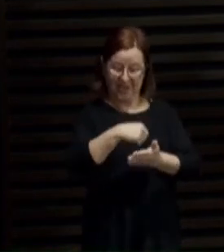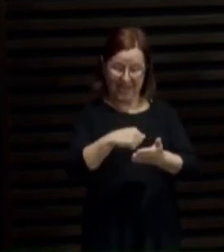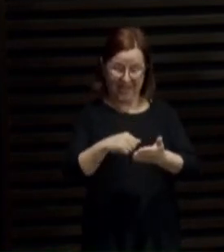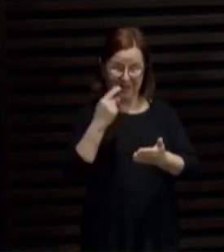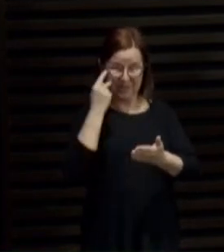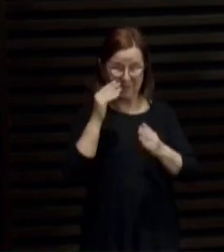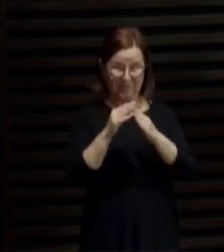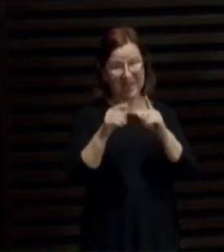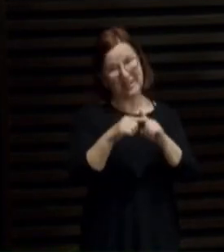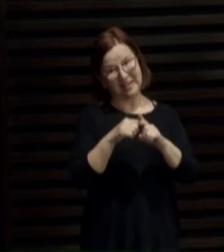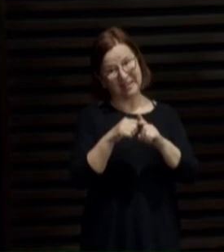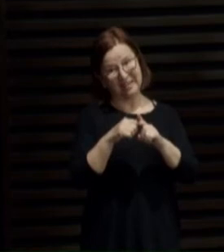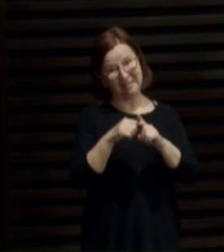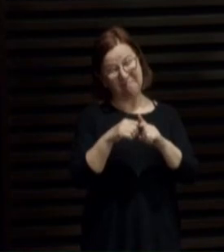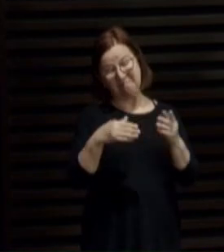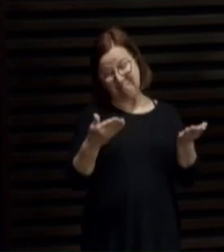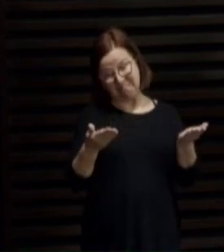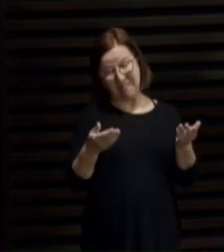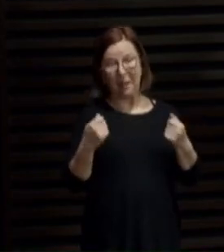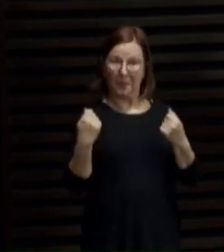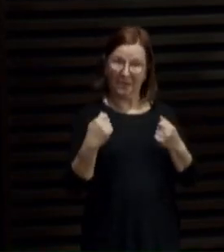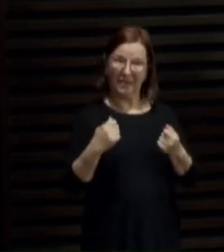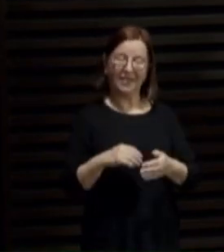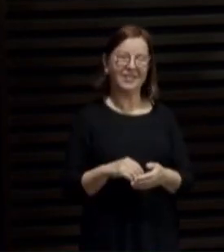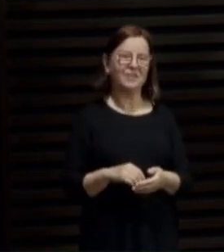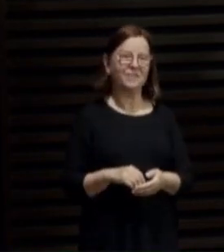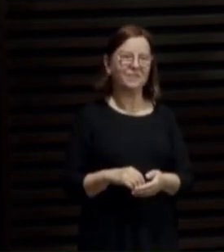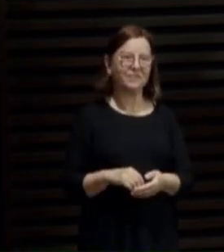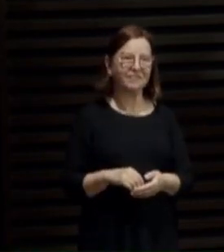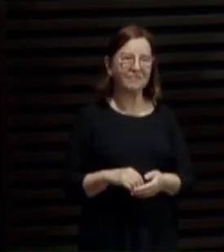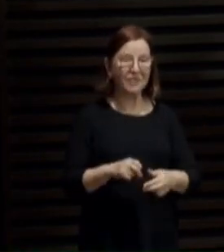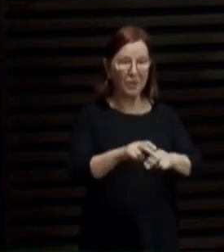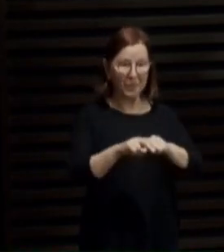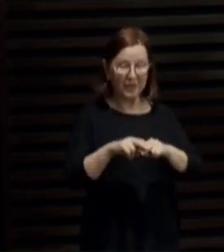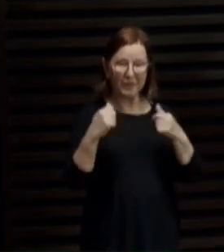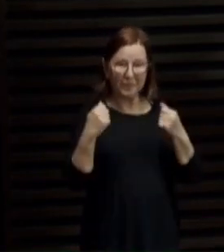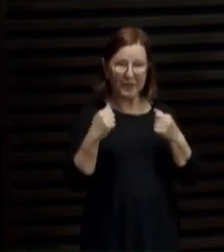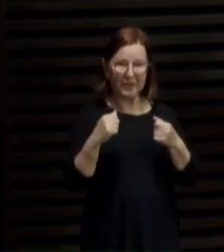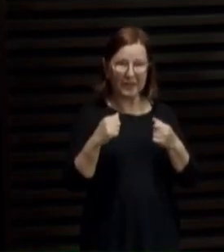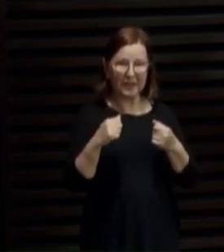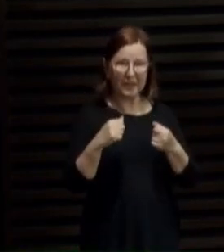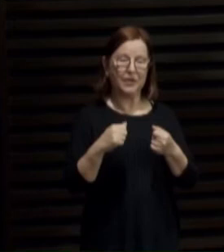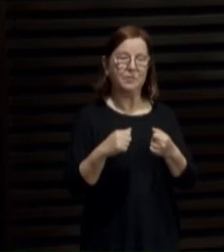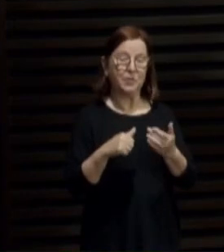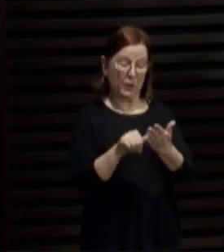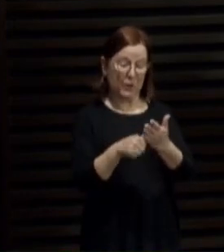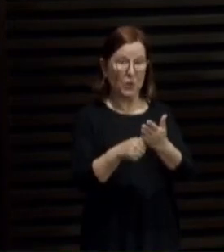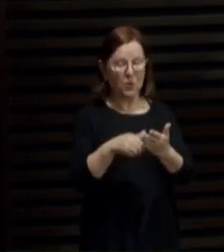era viável. Por isso nós precisamos de um pacto, artigos de fé